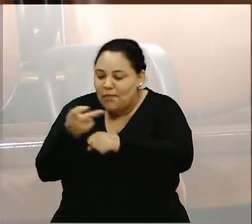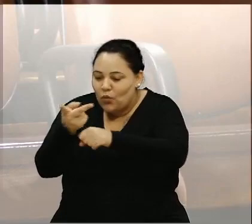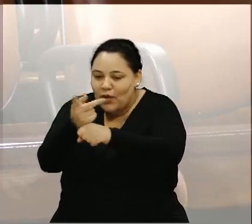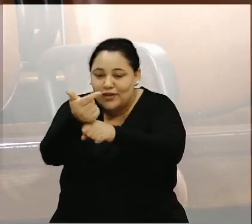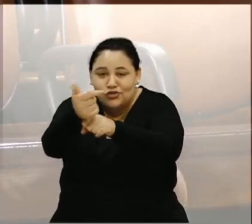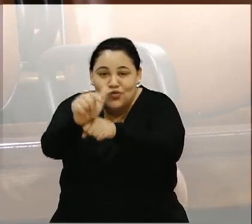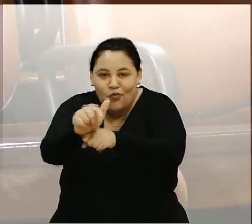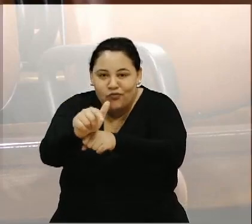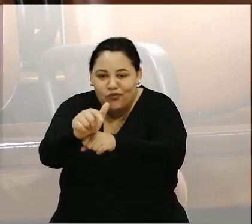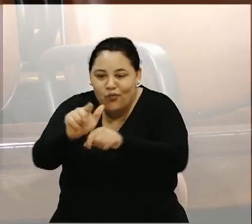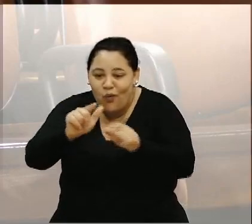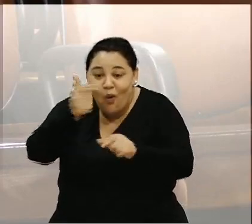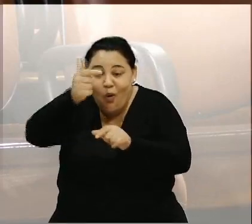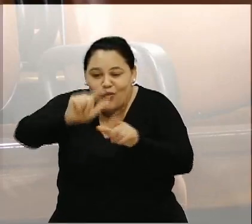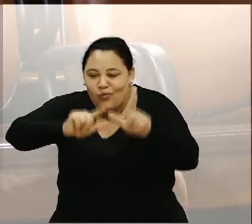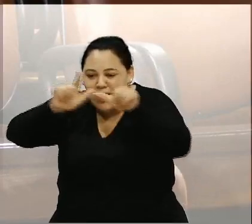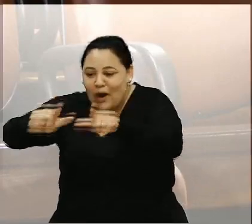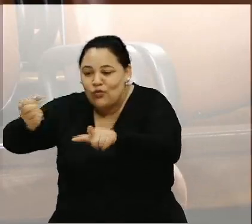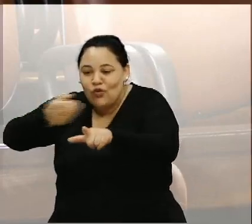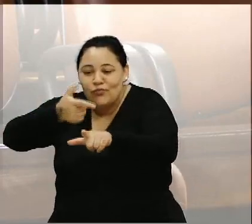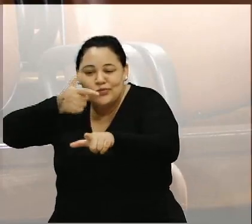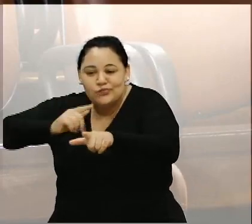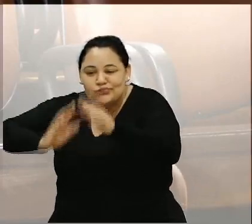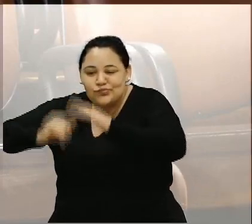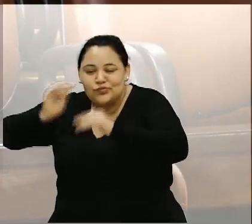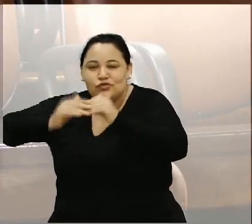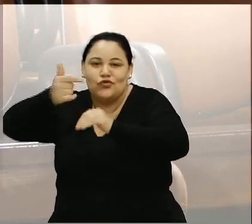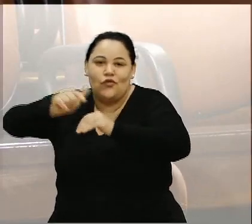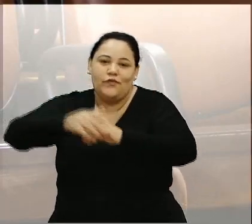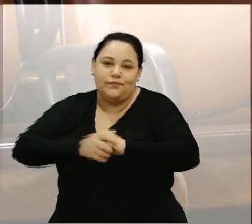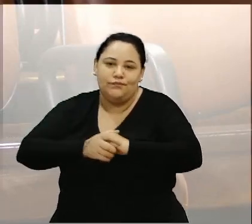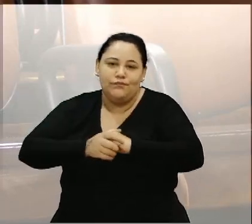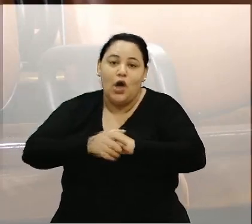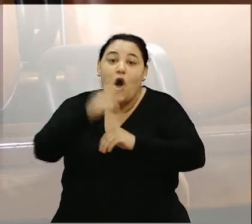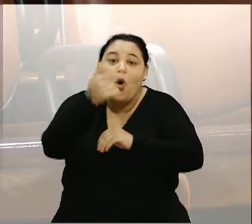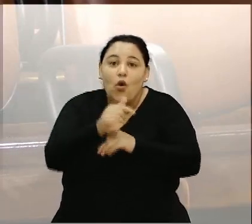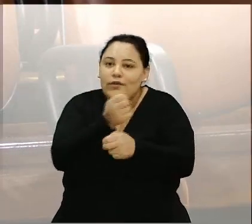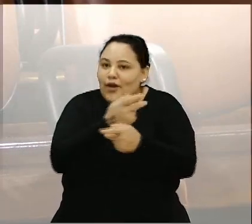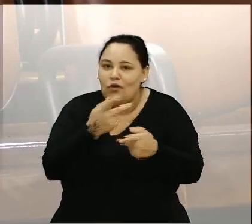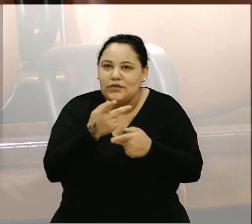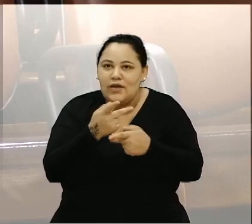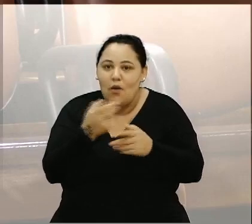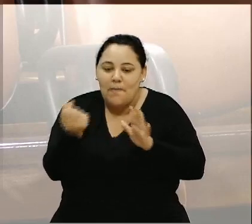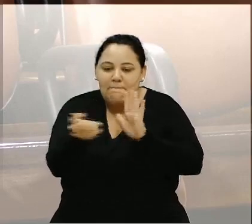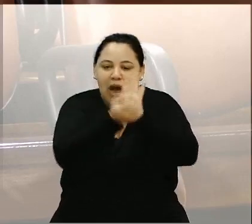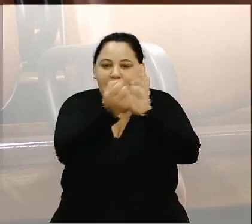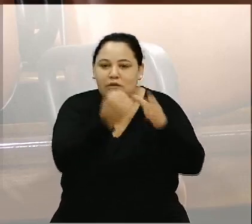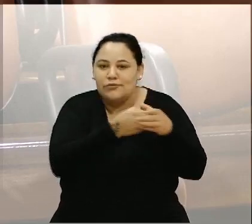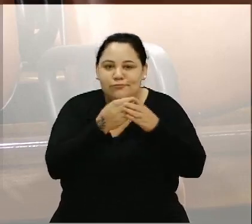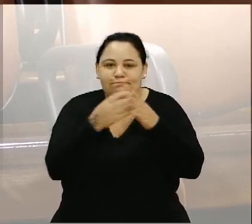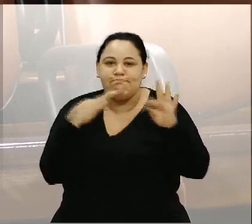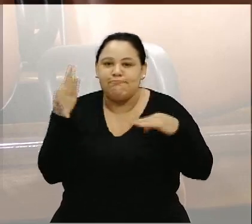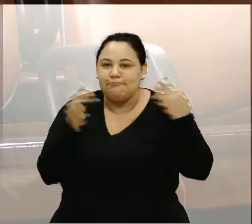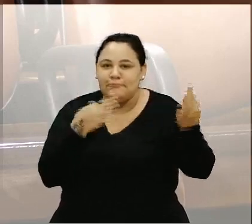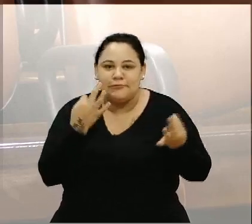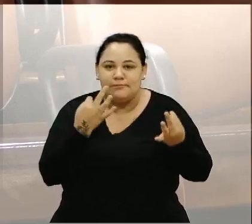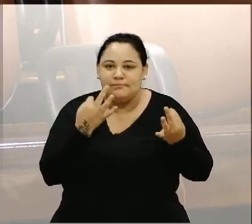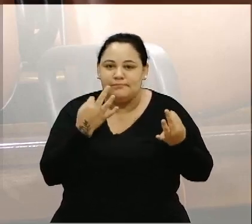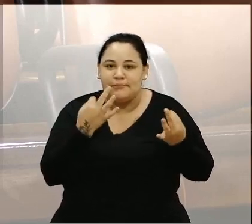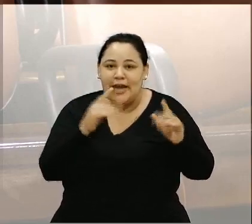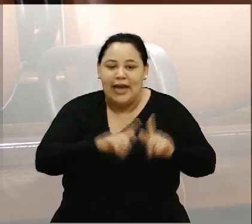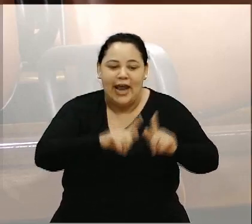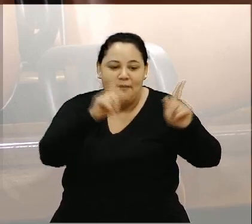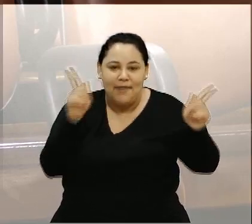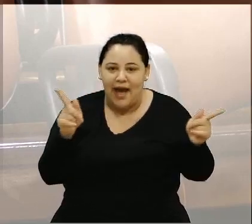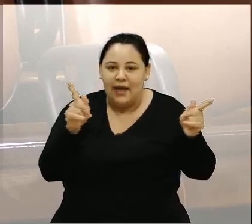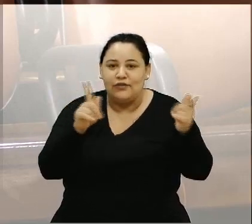reconstruir. Outra, e concluindo, presidente, a questão do turismo, olha o impacto do turismo. Gramado, Canela, Bento, Nova